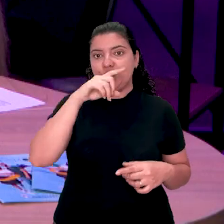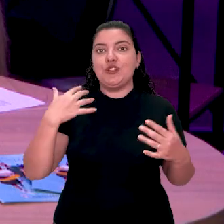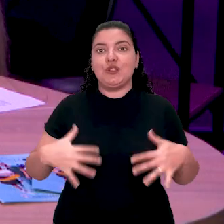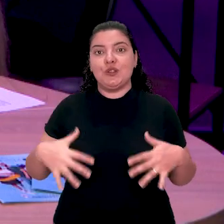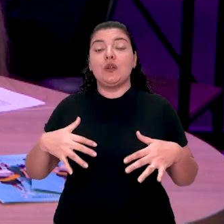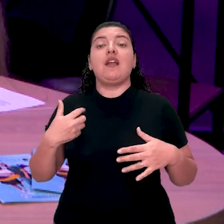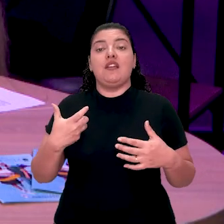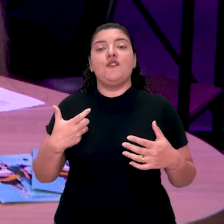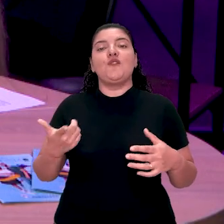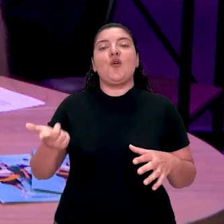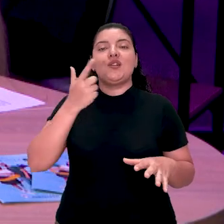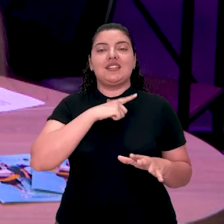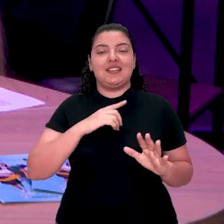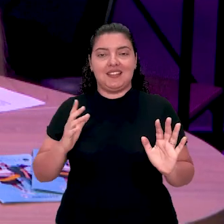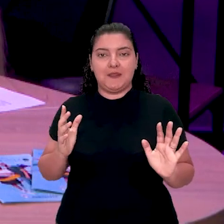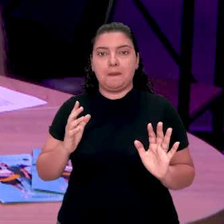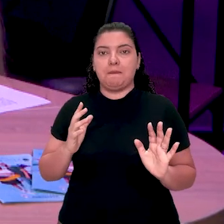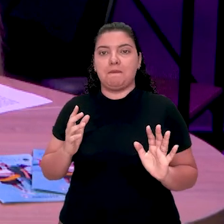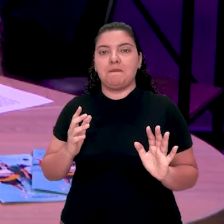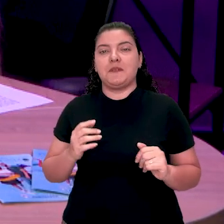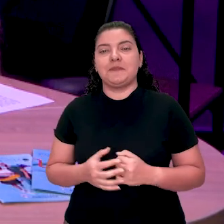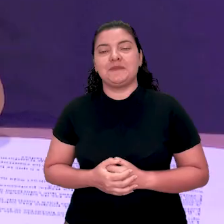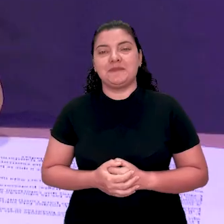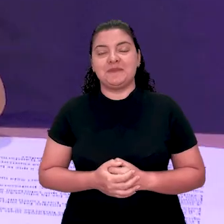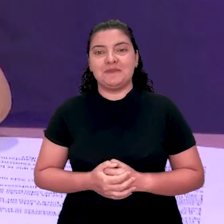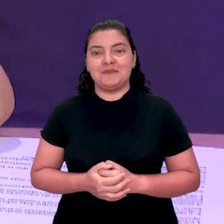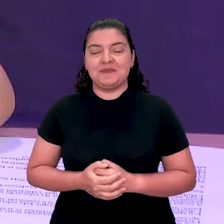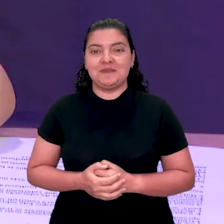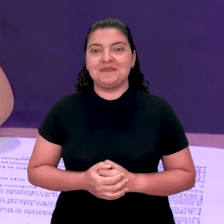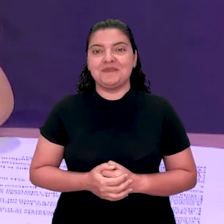agora. Mas eu vou chegar lá. Tá vendo por que eu faço as coisas?